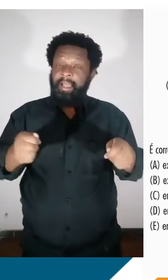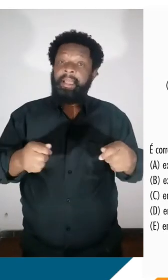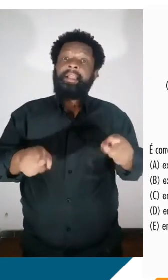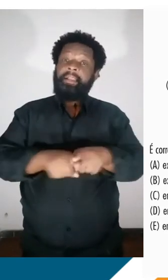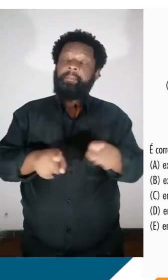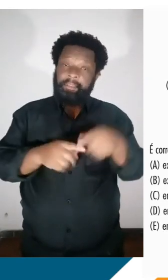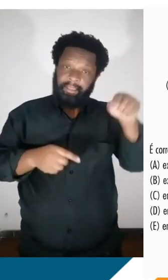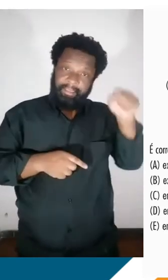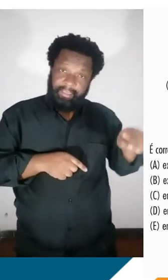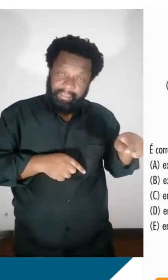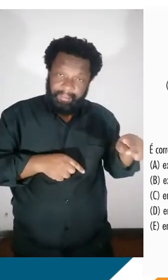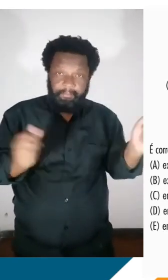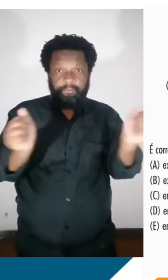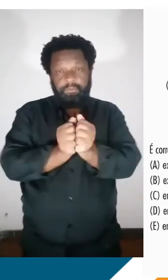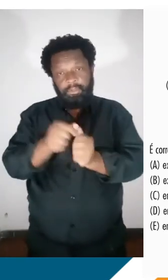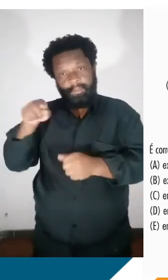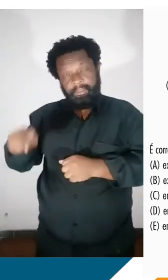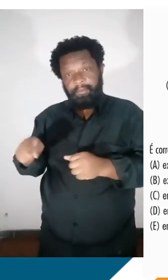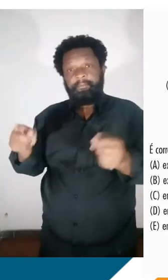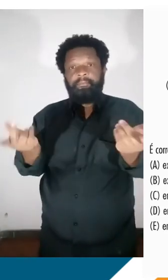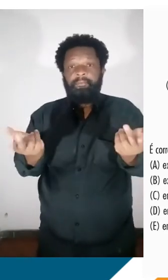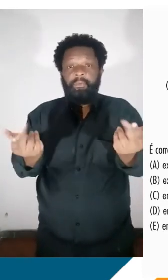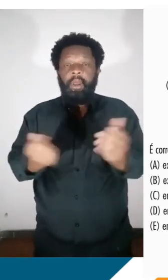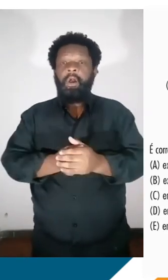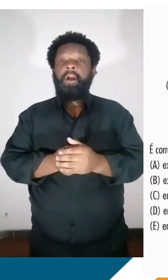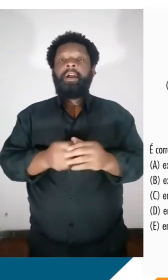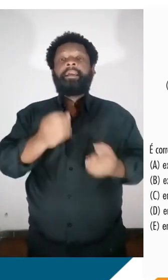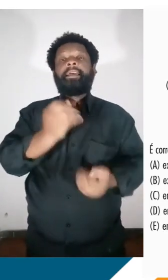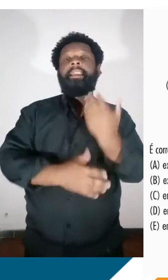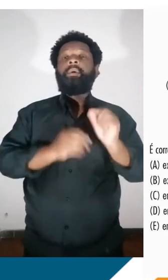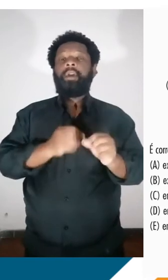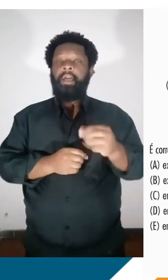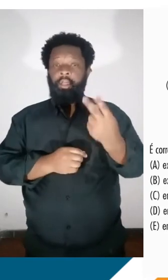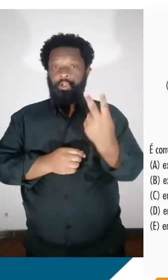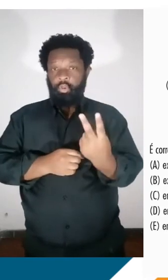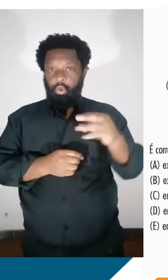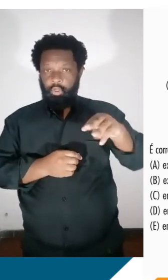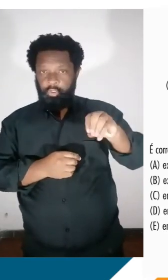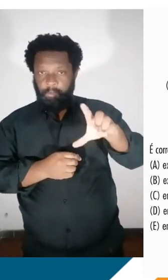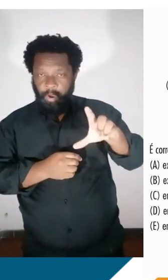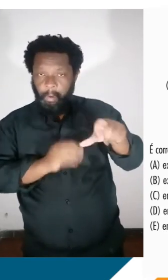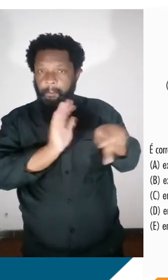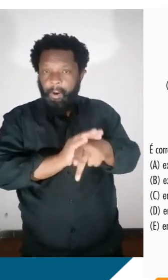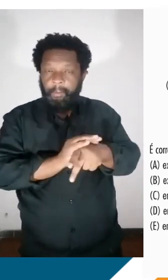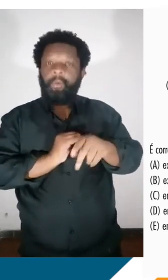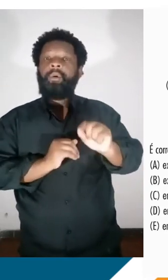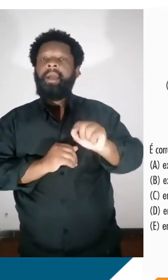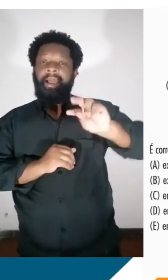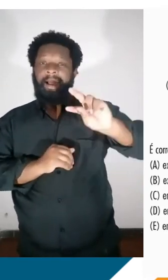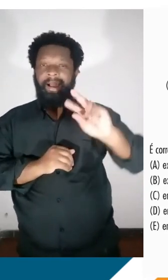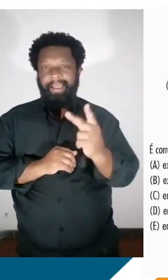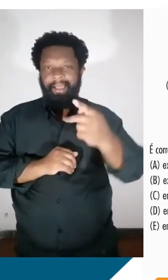com 1 mol de O2. E quando isso acontece, você forma 2 mols de H2O. E